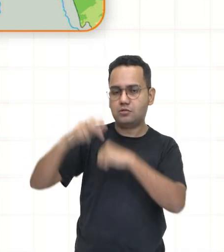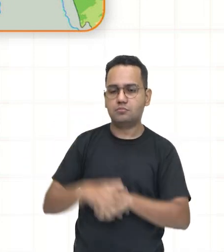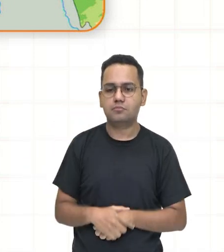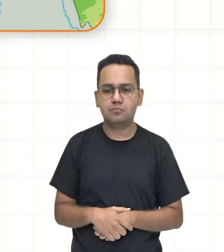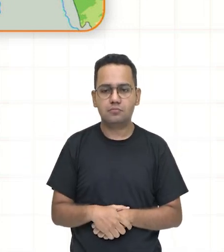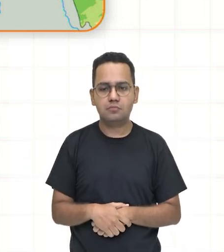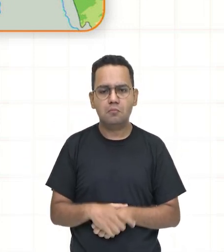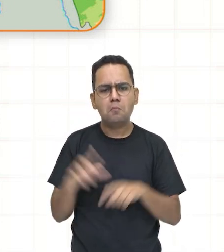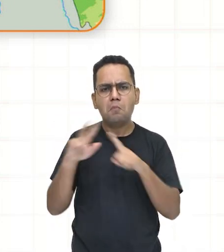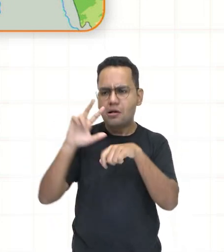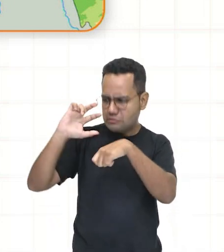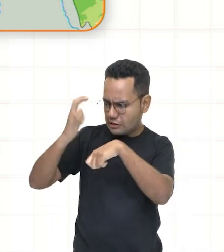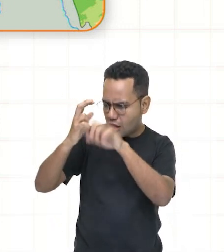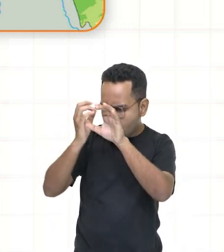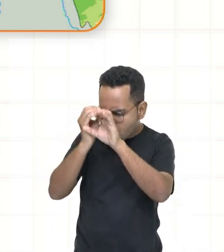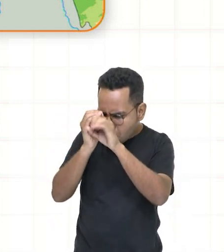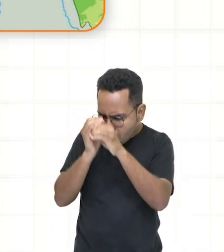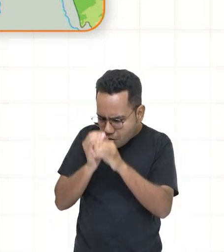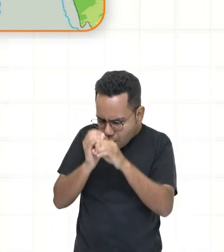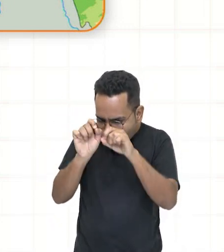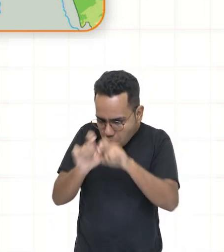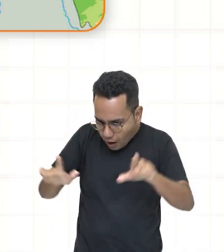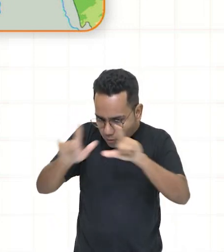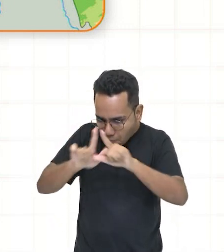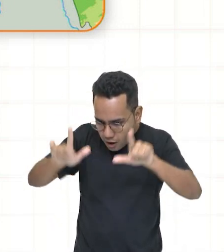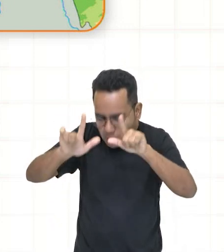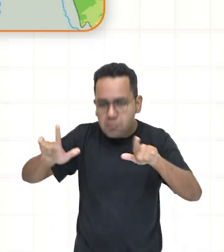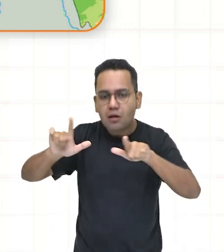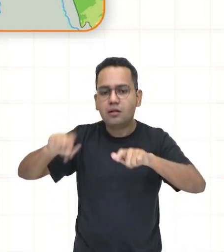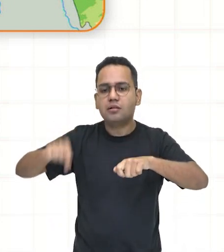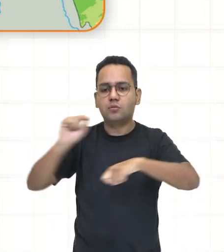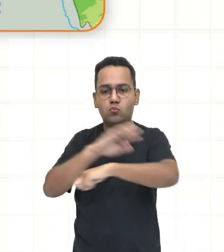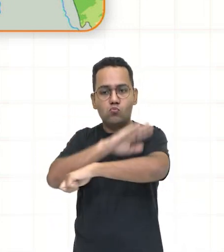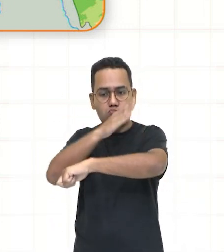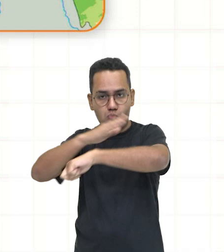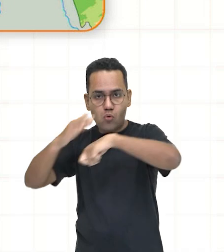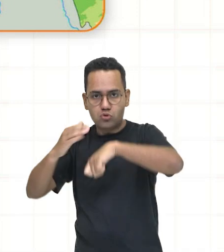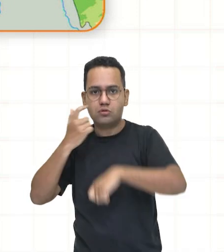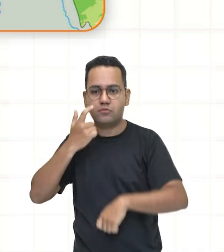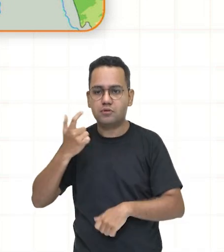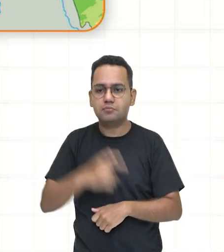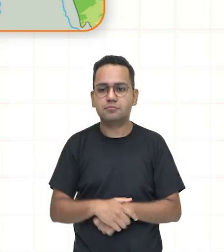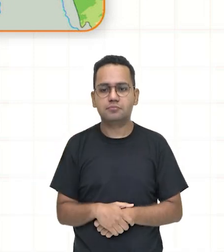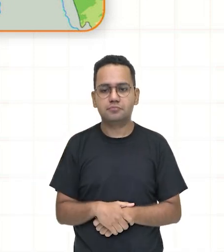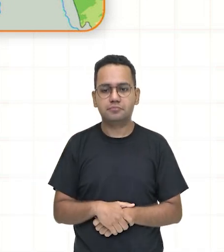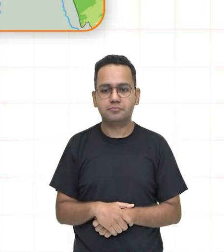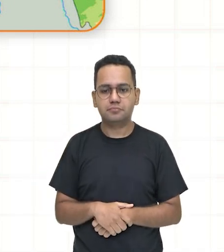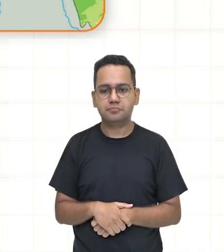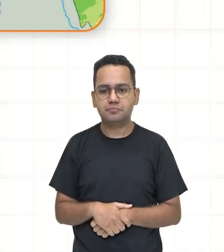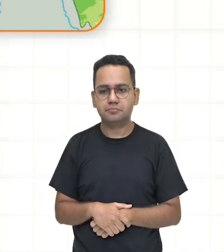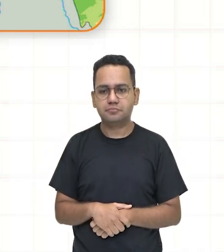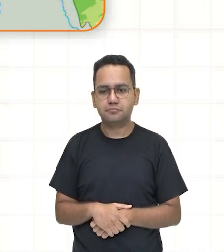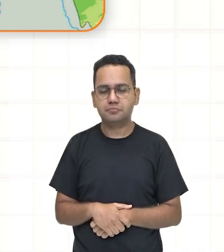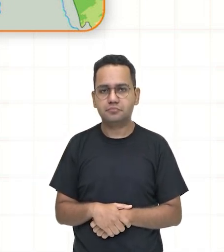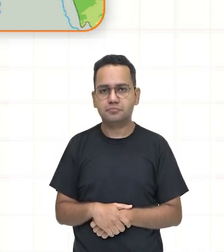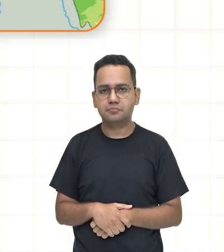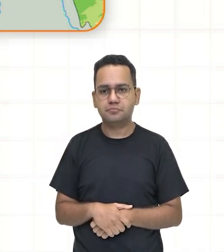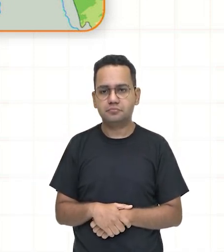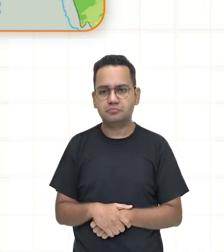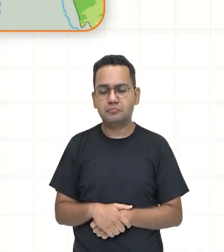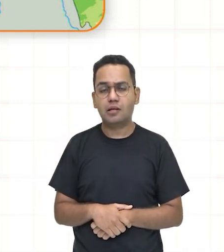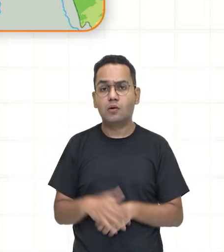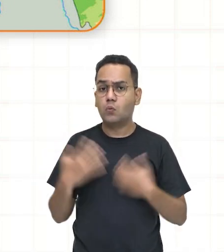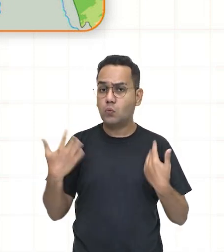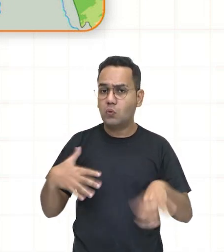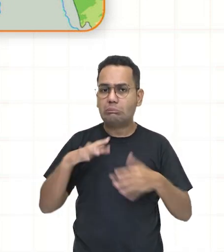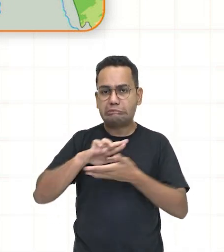estão mostrando aqui em evidência os Montes Urais, né? Então nós vemos aqui que é uma cadeia imensa de montanhas, que ela tem